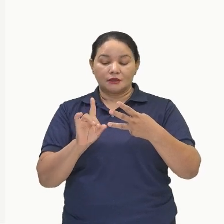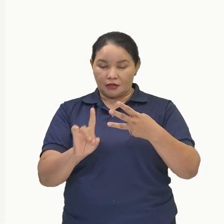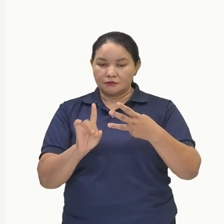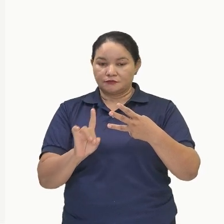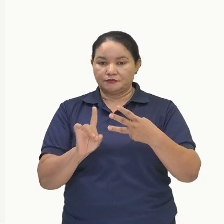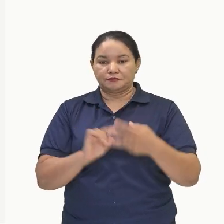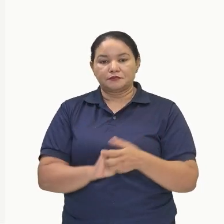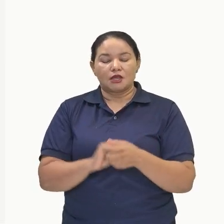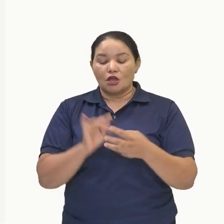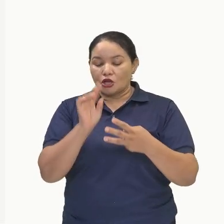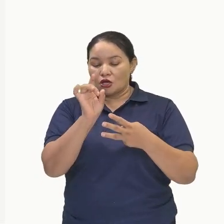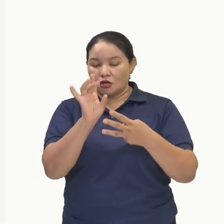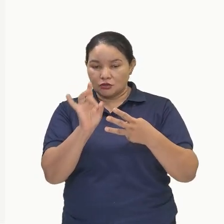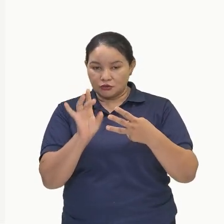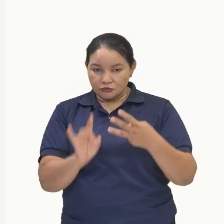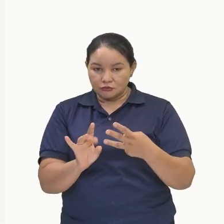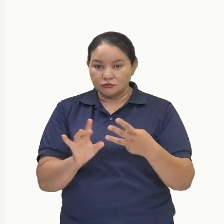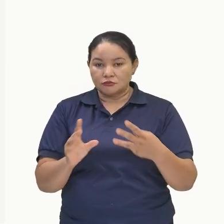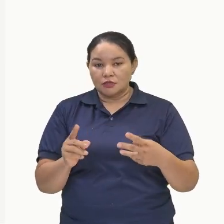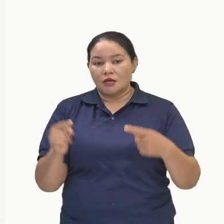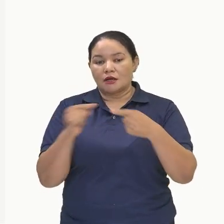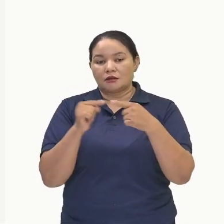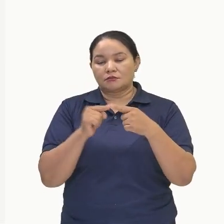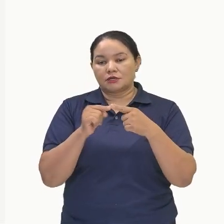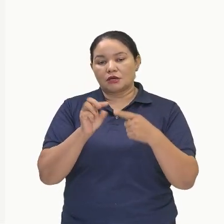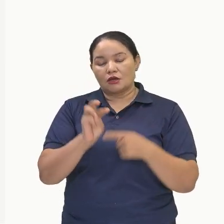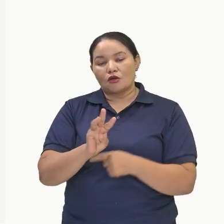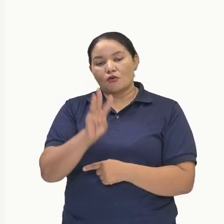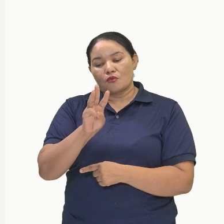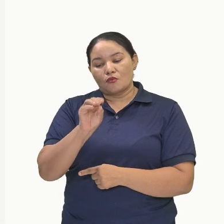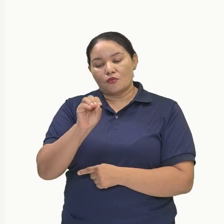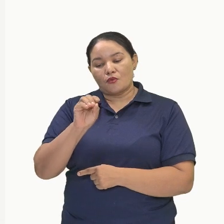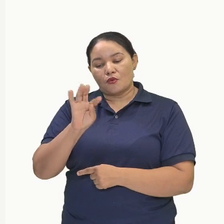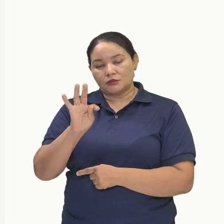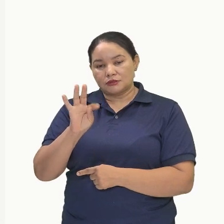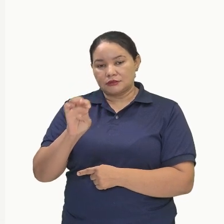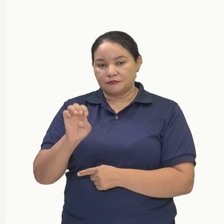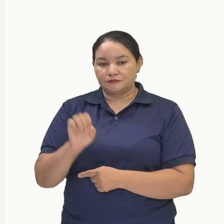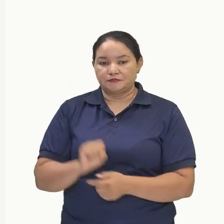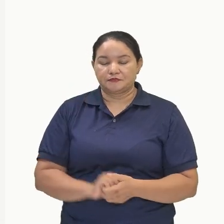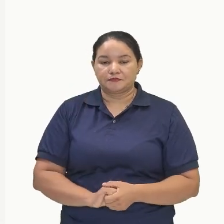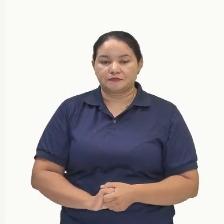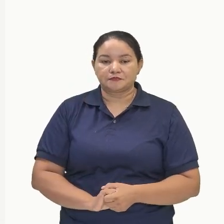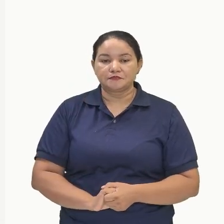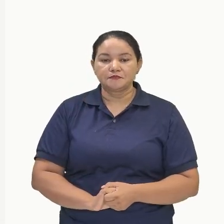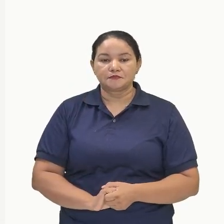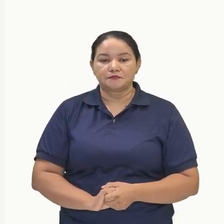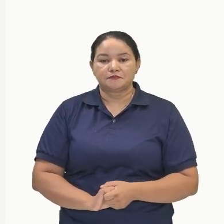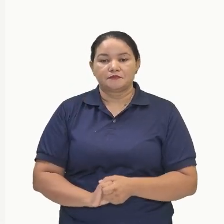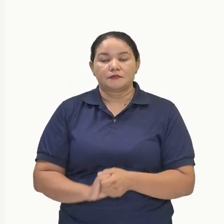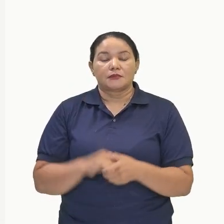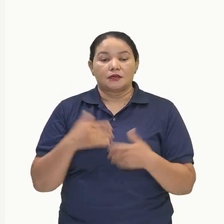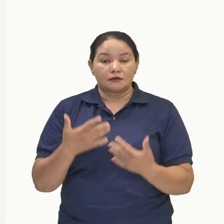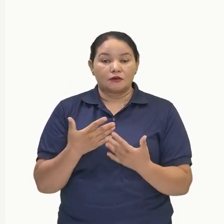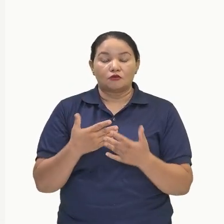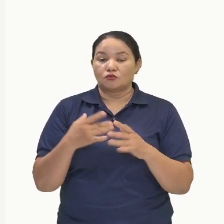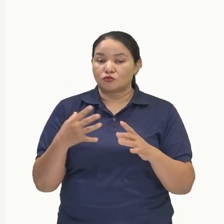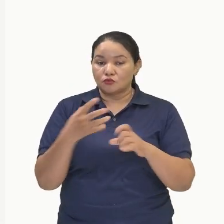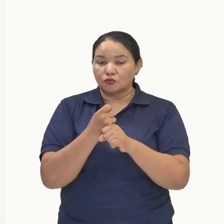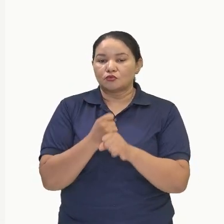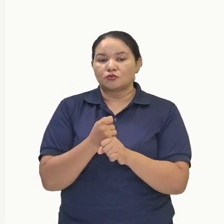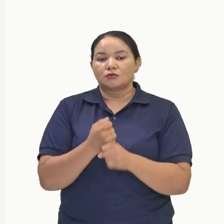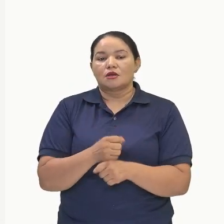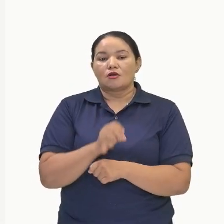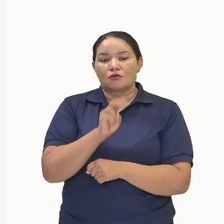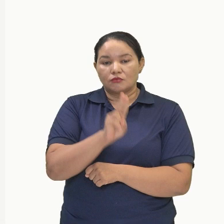unidade de medida watt. O U é a tensão elétrica do receptor, que é medida em volt, e o I